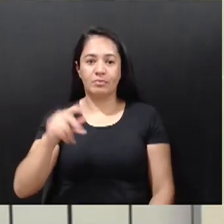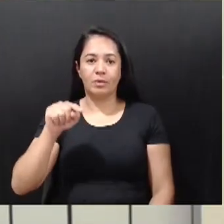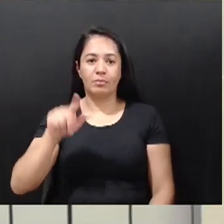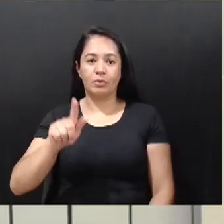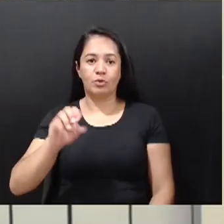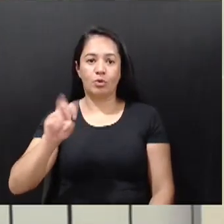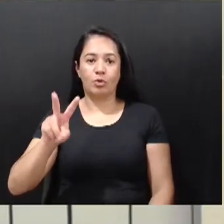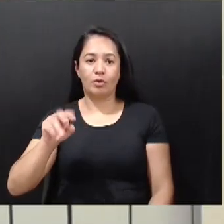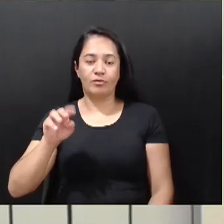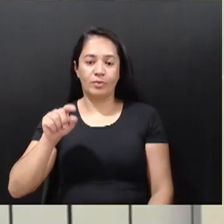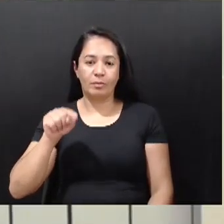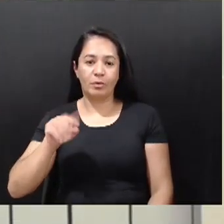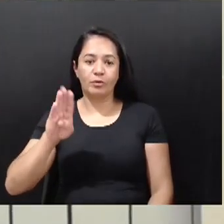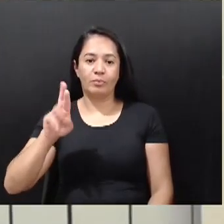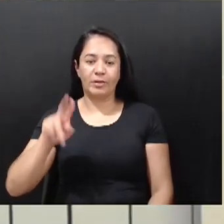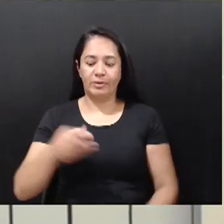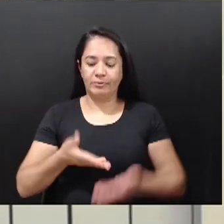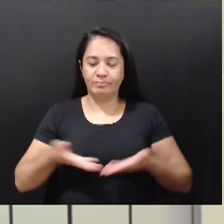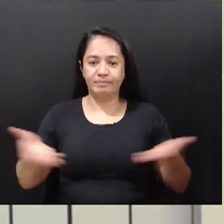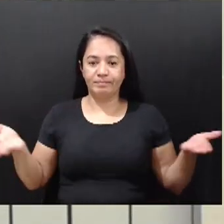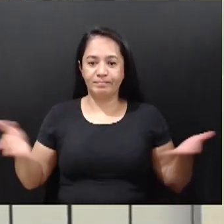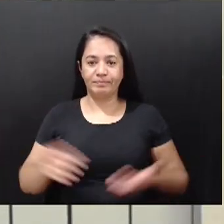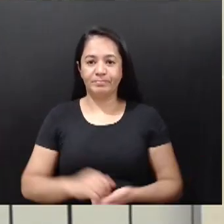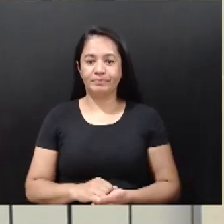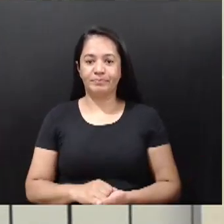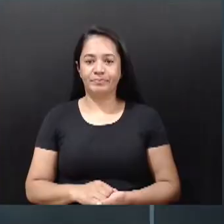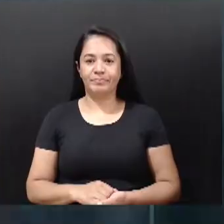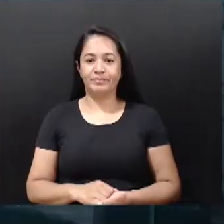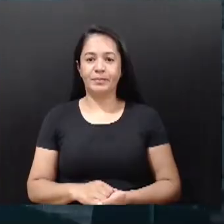vestibular.fatec.sp.gov.br. Está aqui embaixo da sua tela.